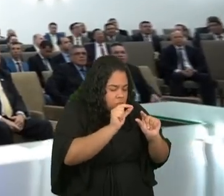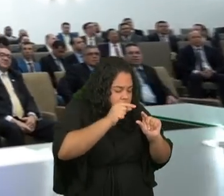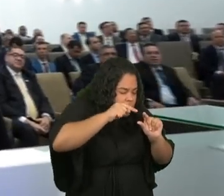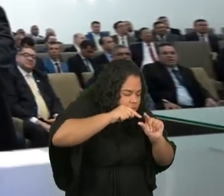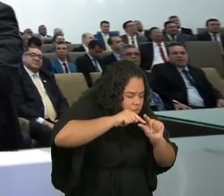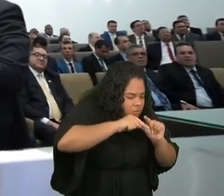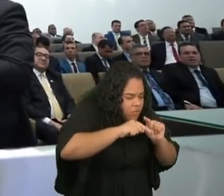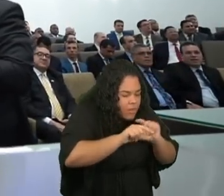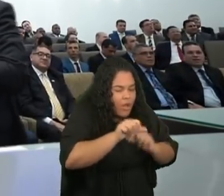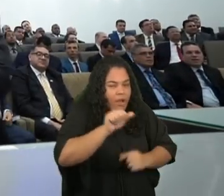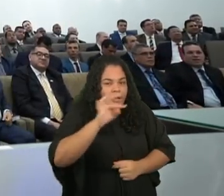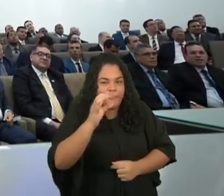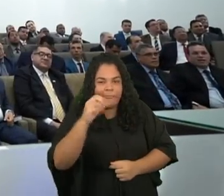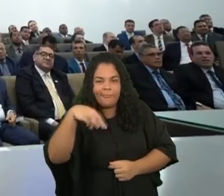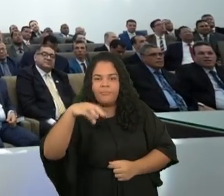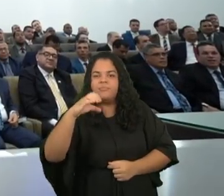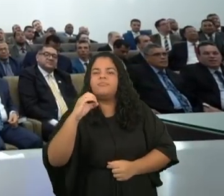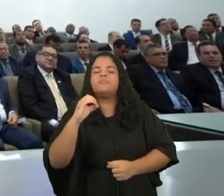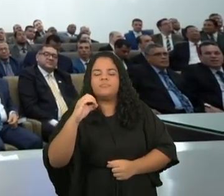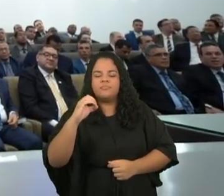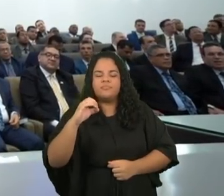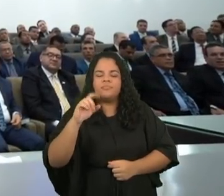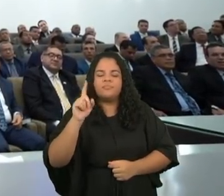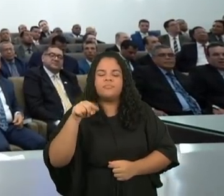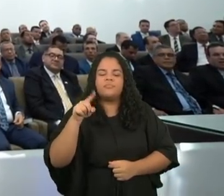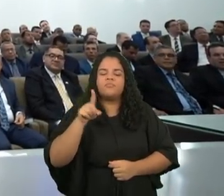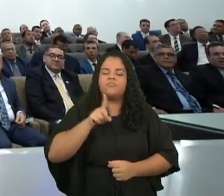átomo... E o átomo,